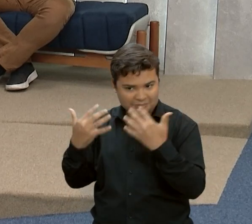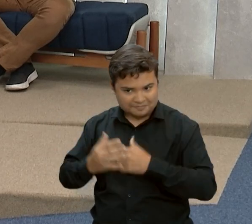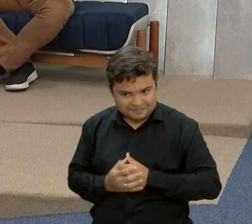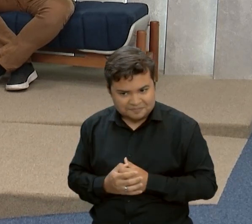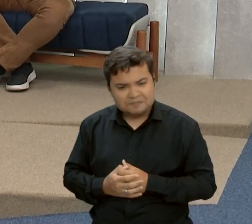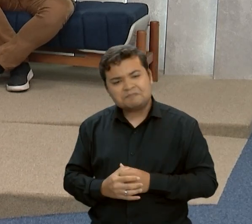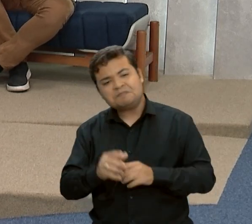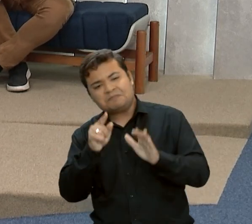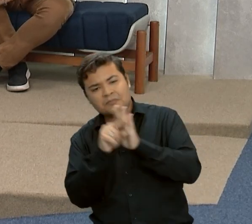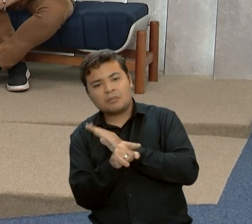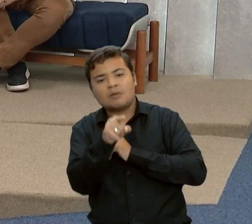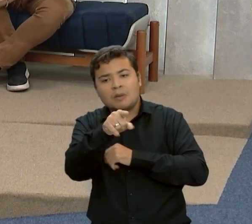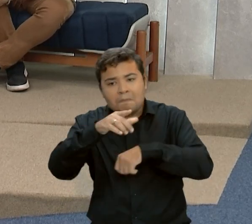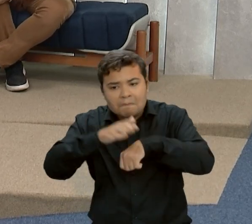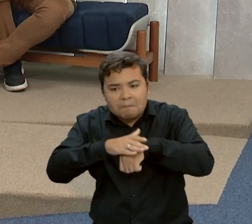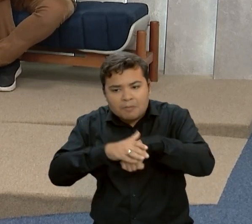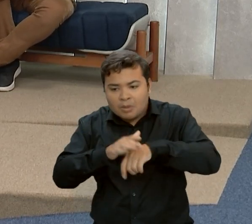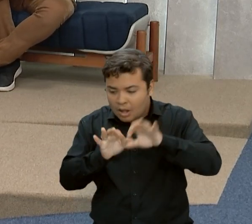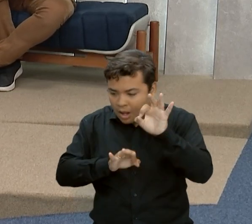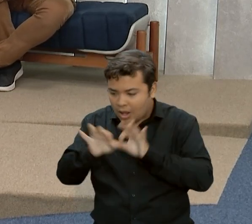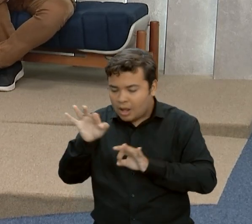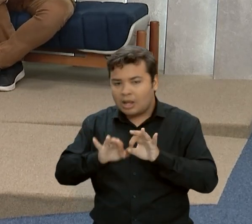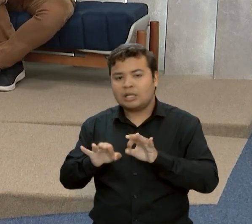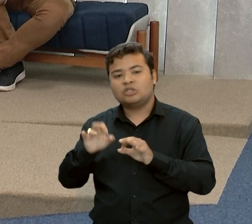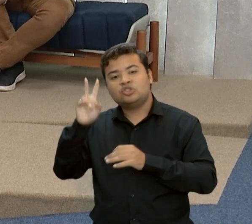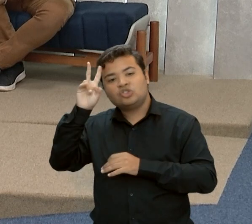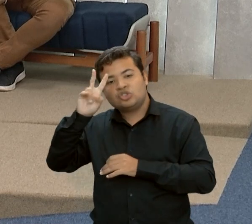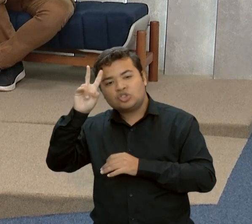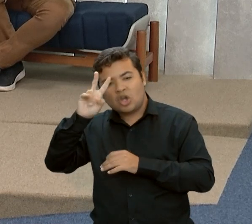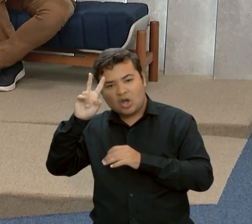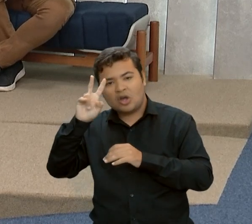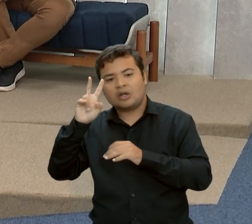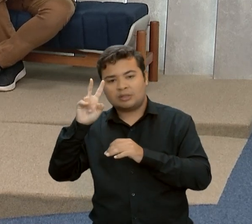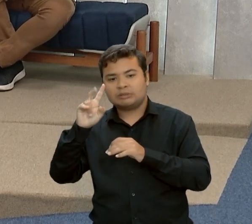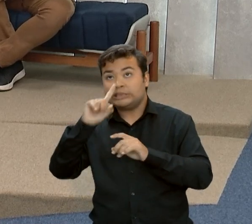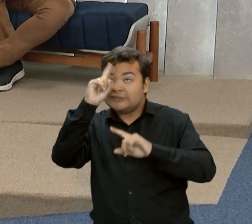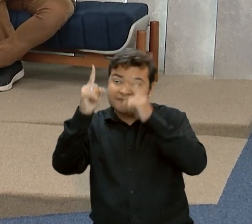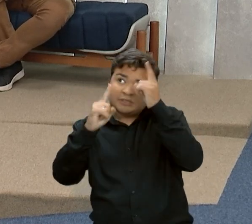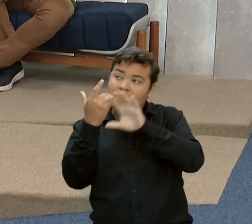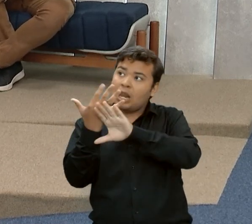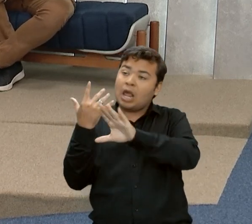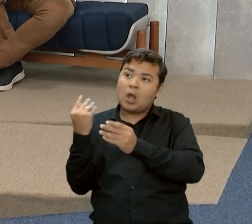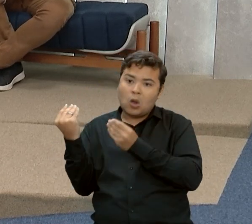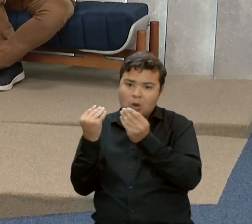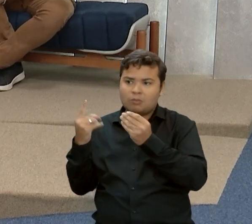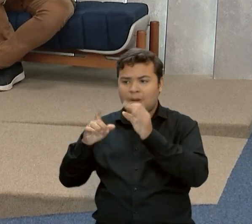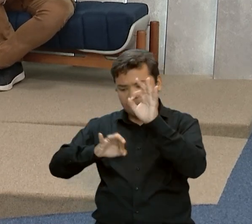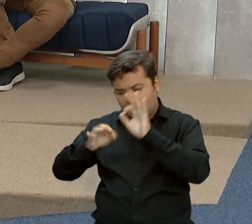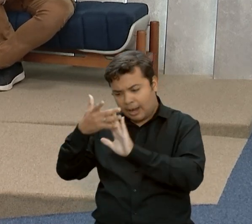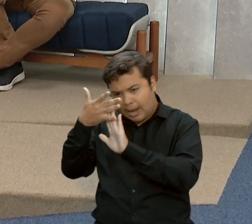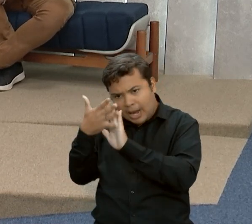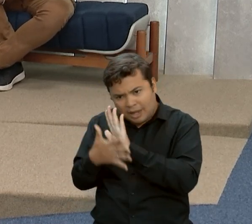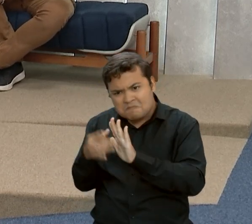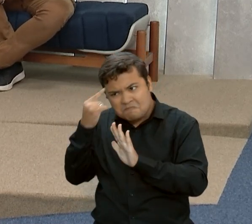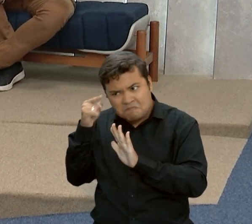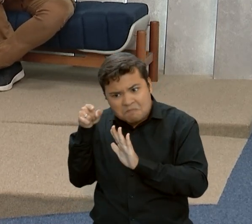os capítulos da História das Invenções? Sim, Cássio, e é tão interessante nesse aspecto, né, que quando eu estou ali,